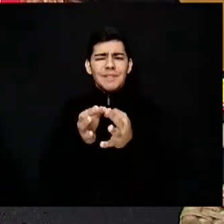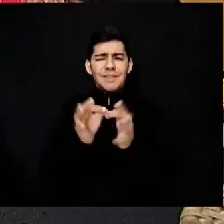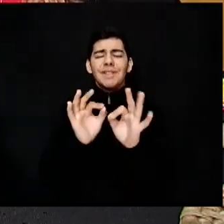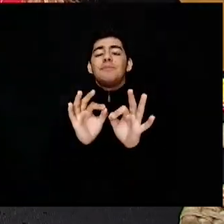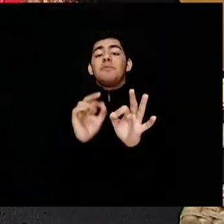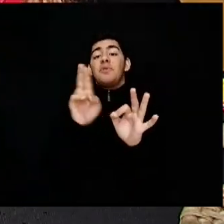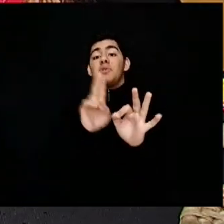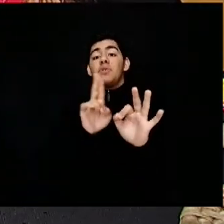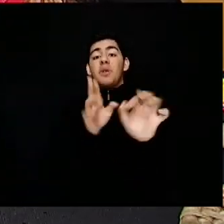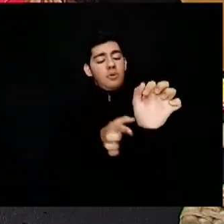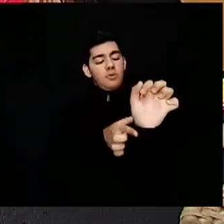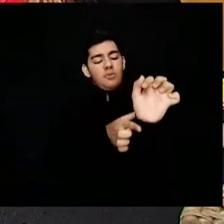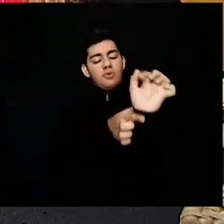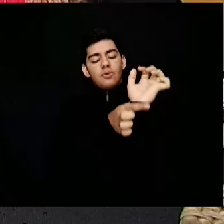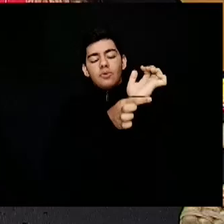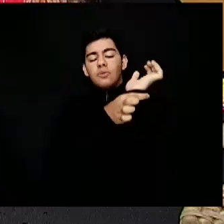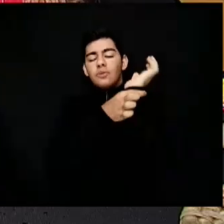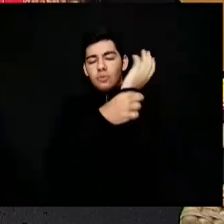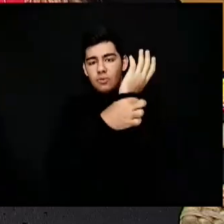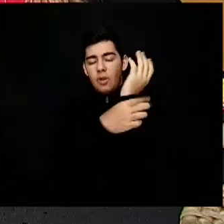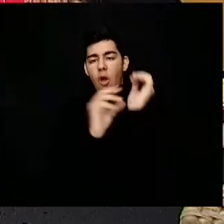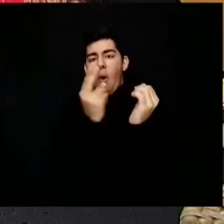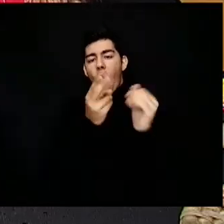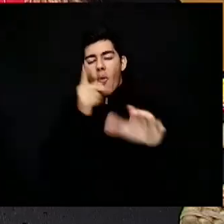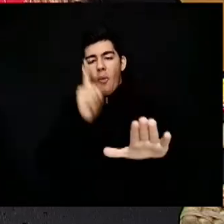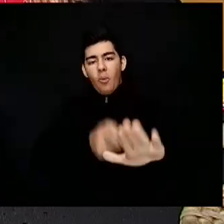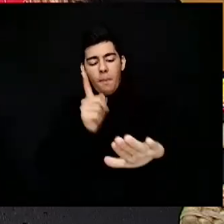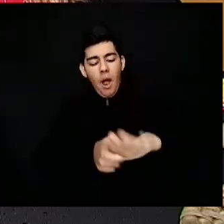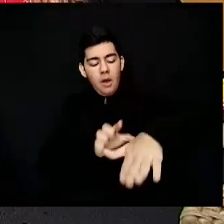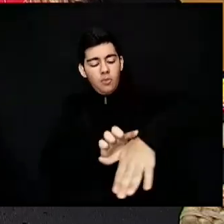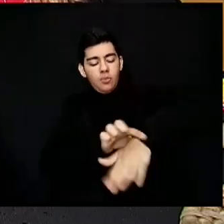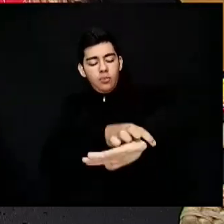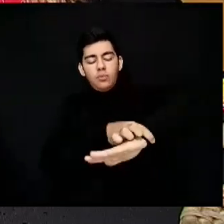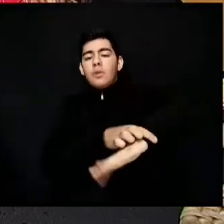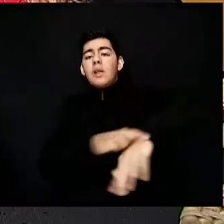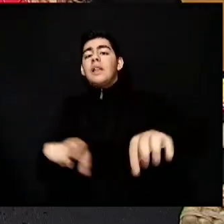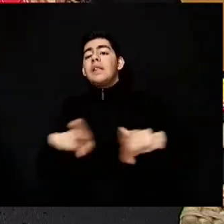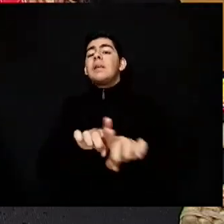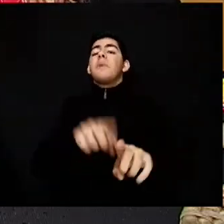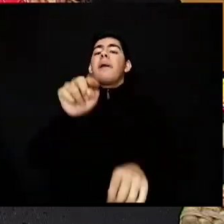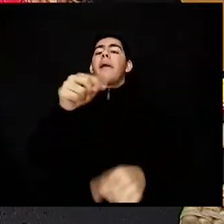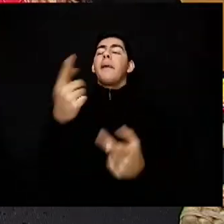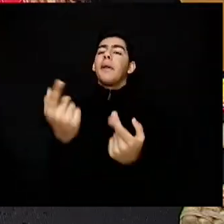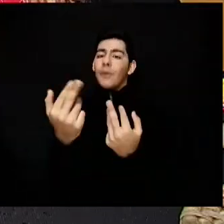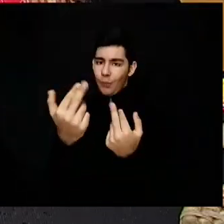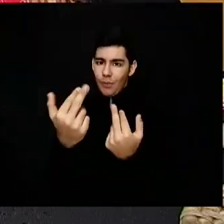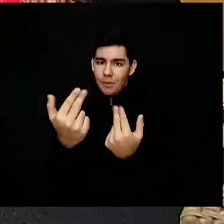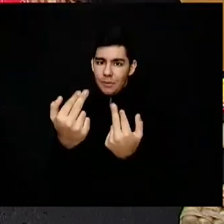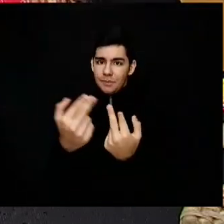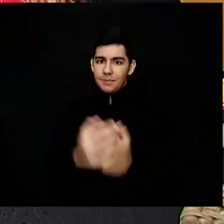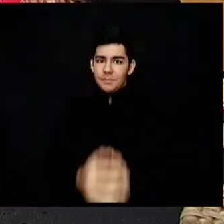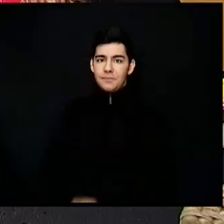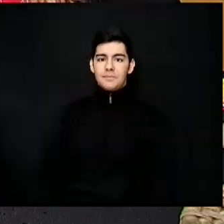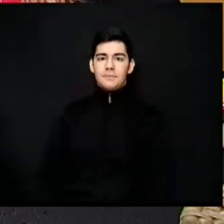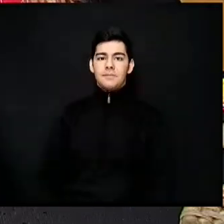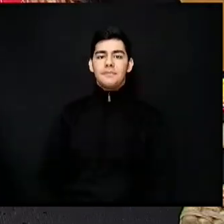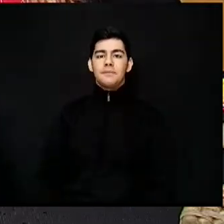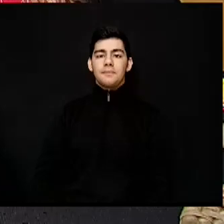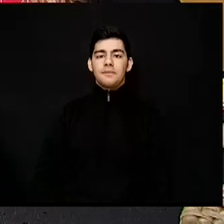tornozeleira, é a mesma prática. A mesma lógica, né? Isso. A